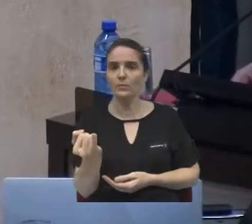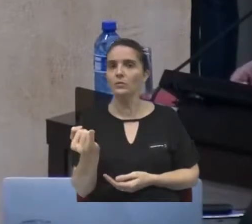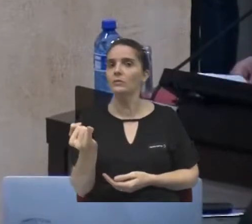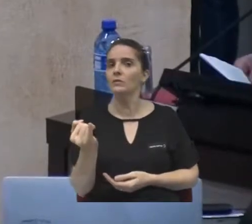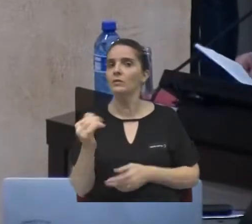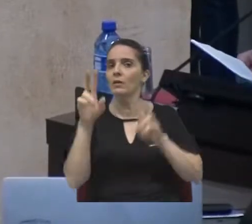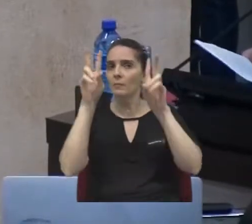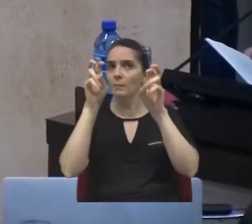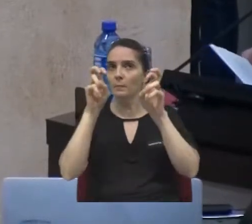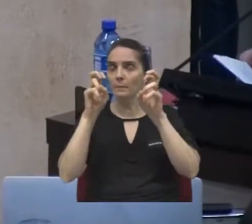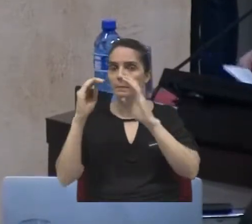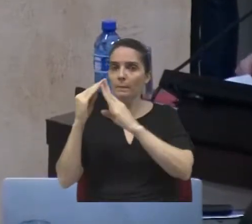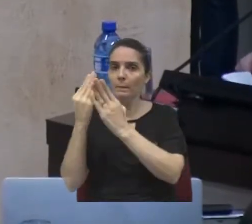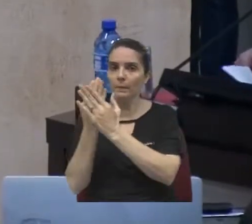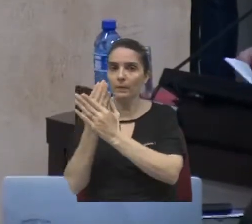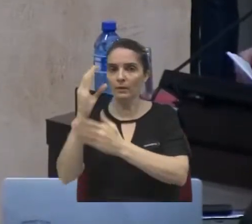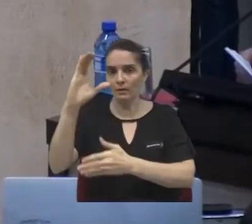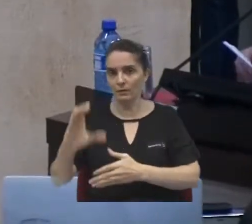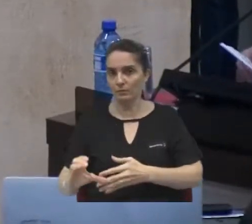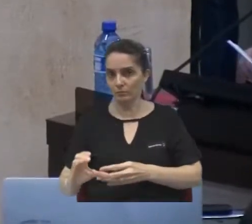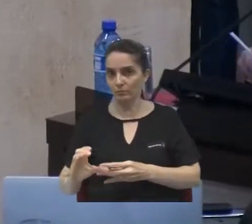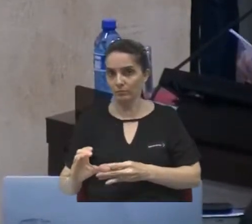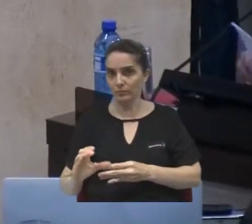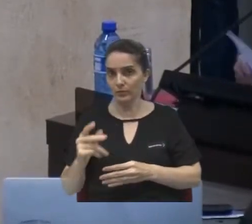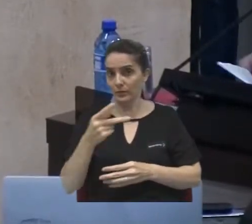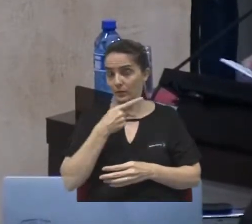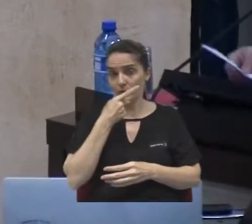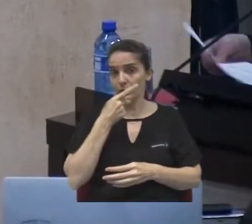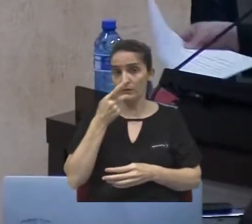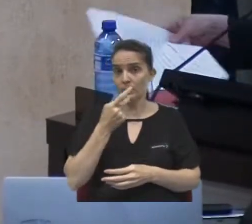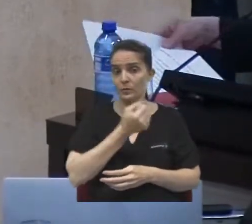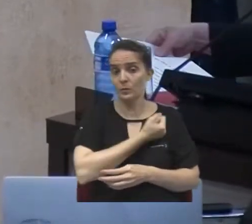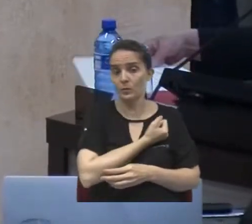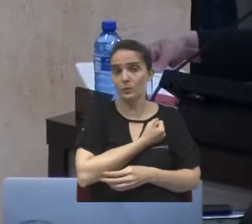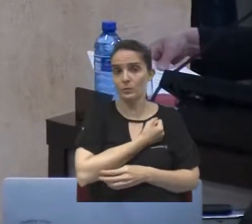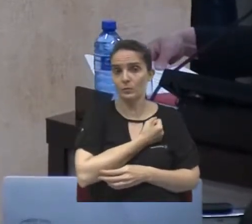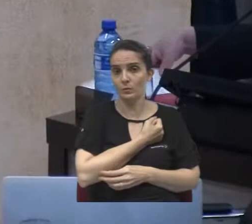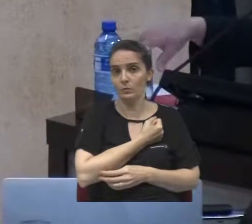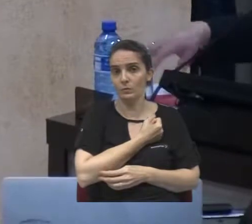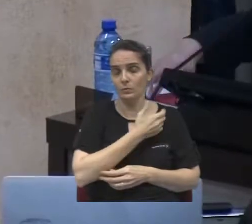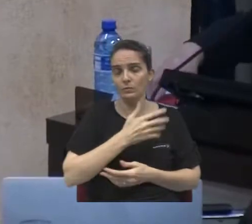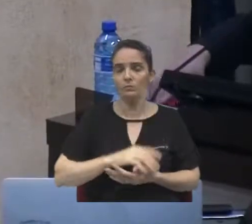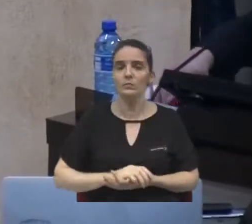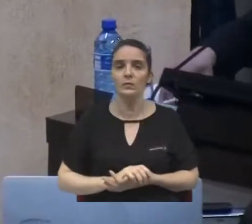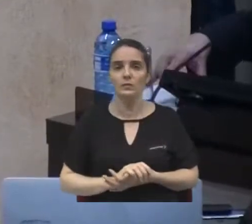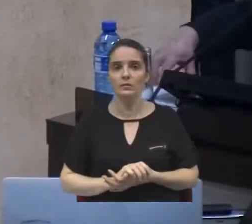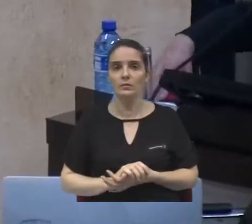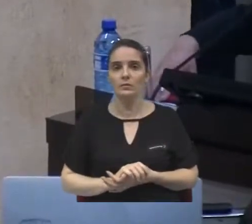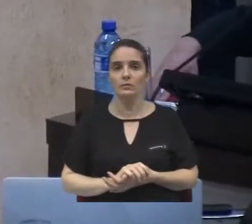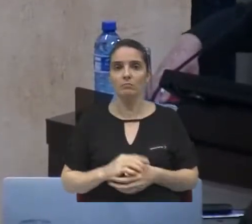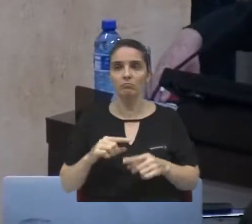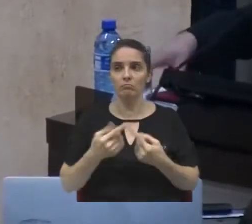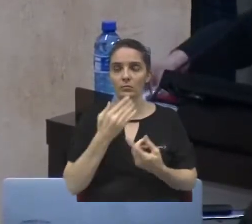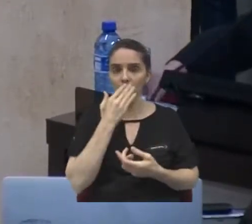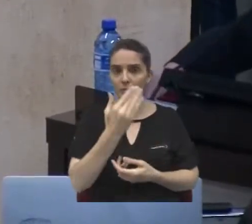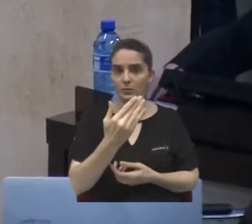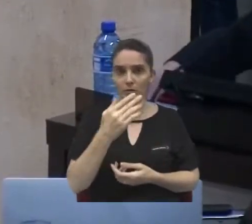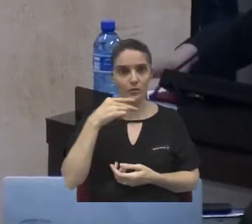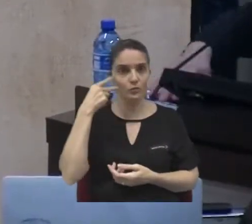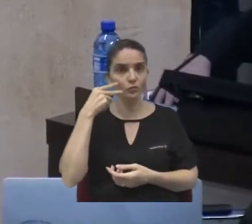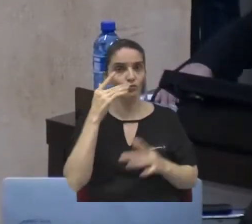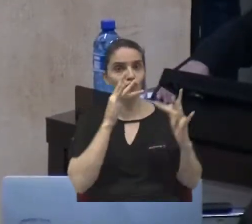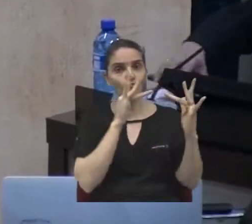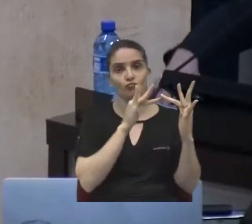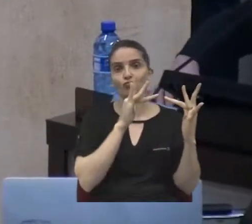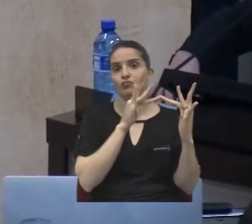creche, ainda que não seja necessariamente no número de vagas, mas apelar para todos os vereadores que tenham um contato mais